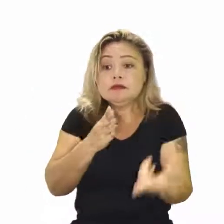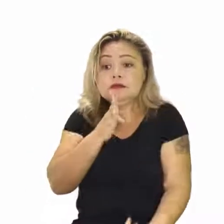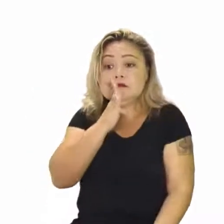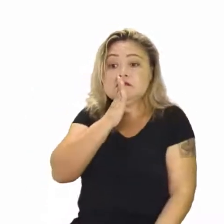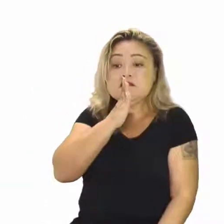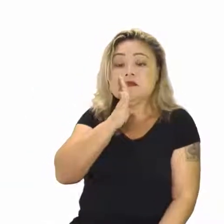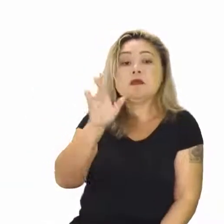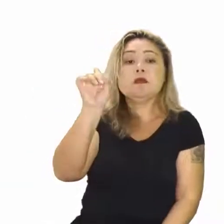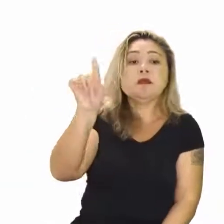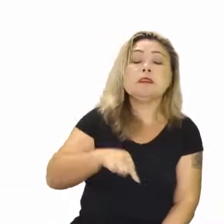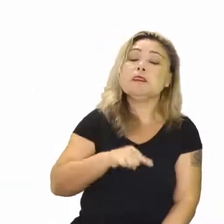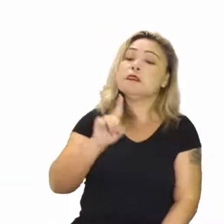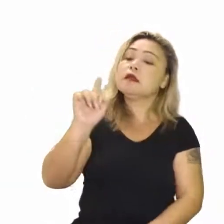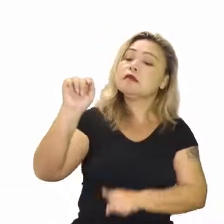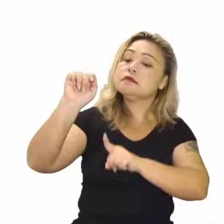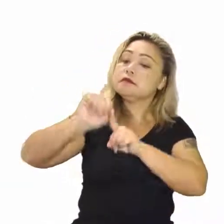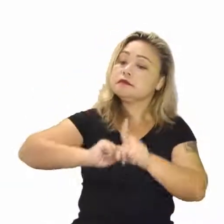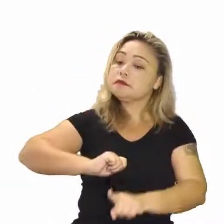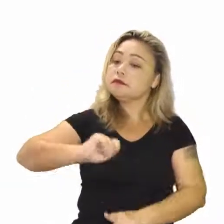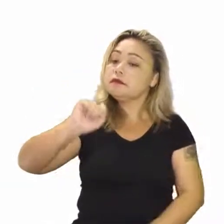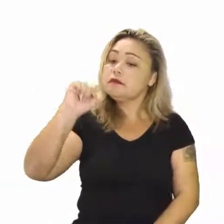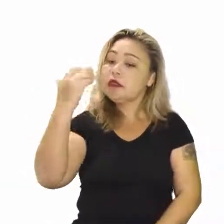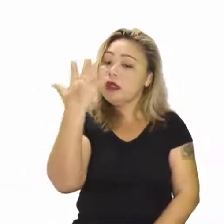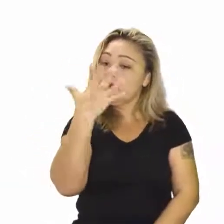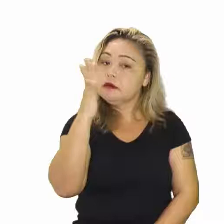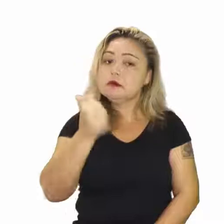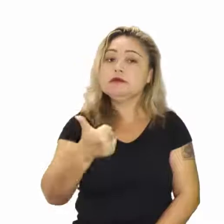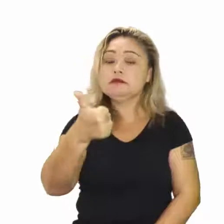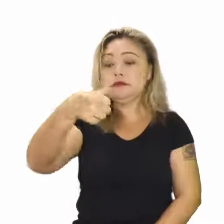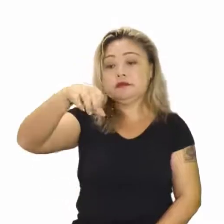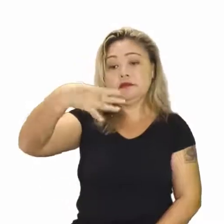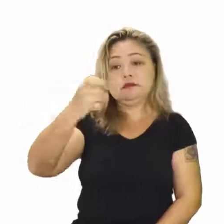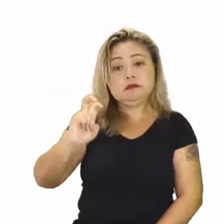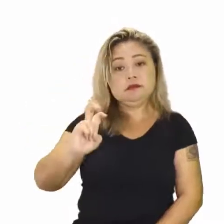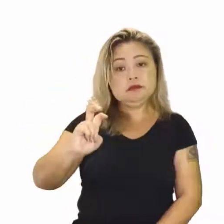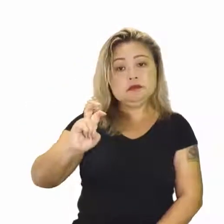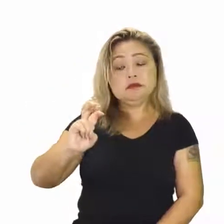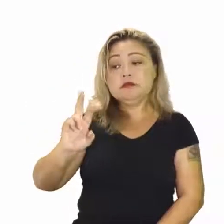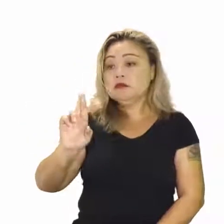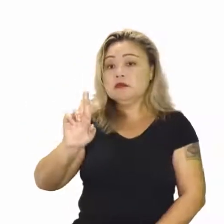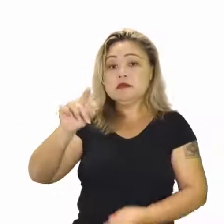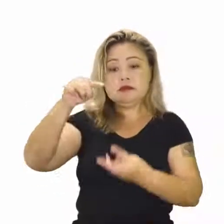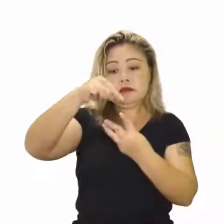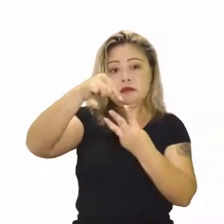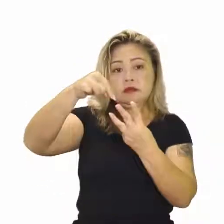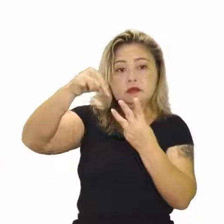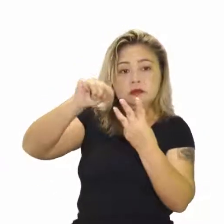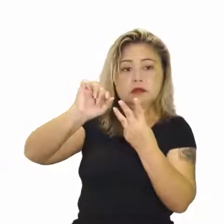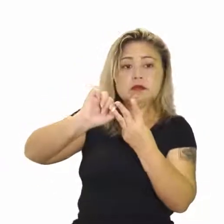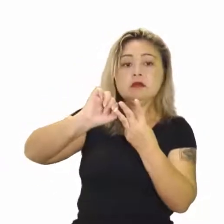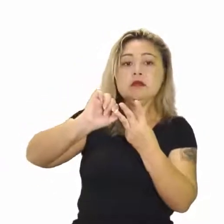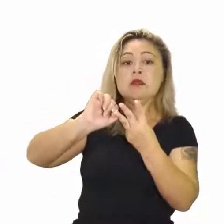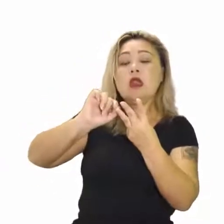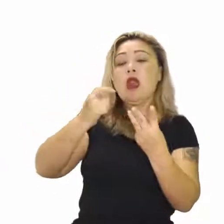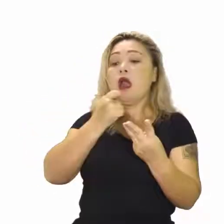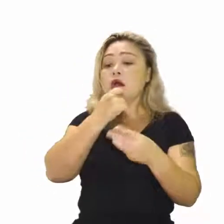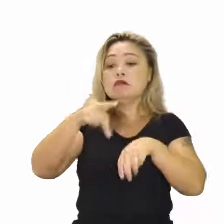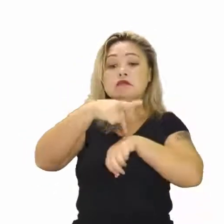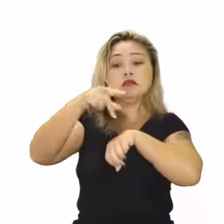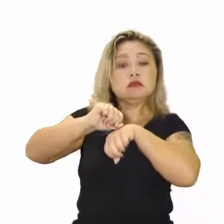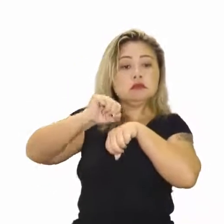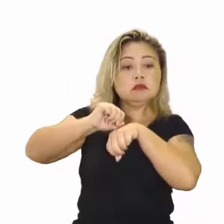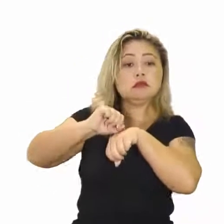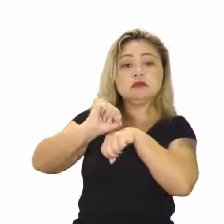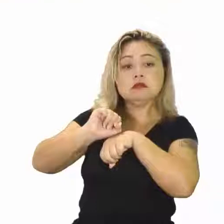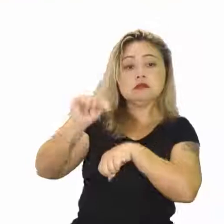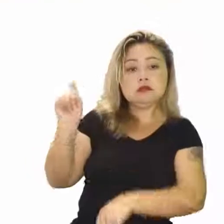1945, os representantes de 3 principais potências vitoriosas. Churchill, que era o representante da Inglaterra, que